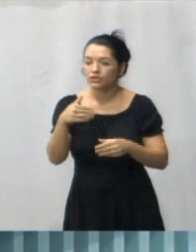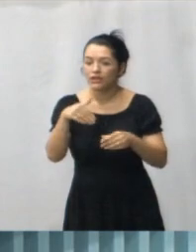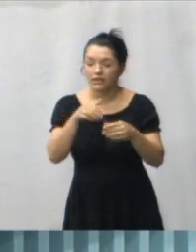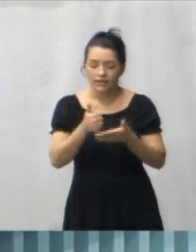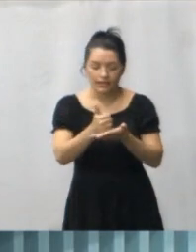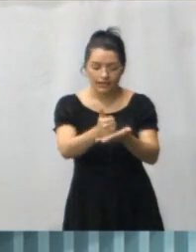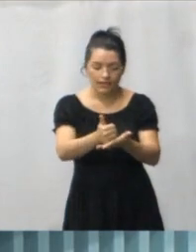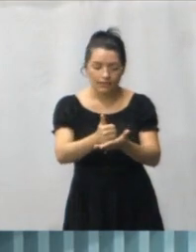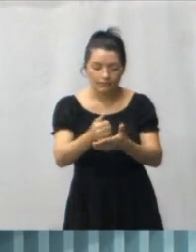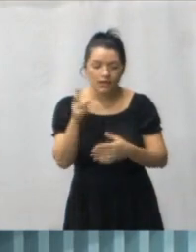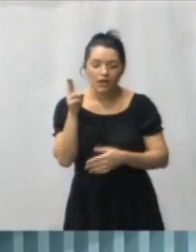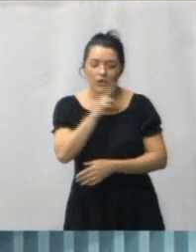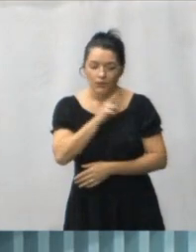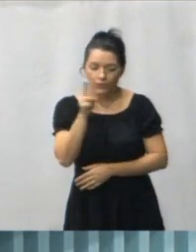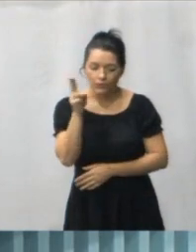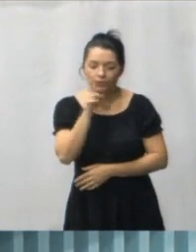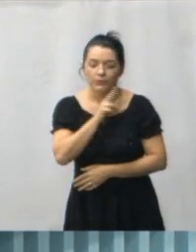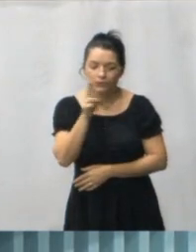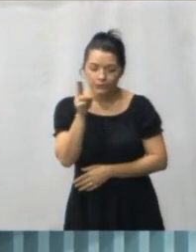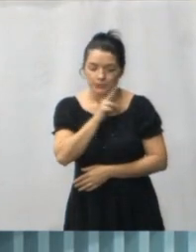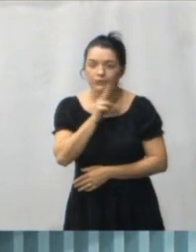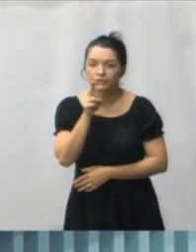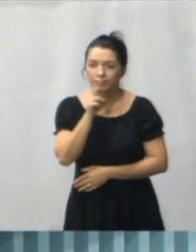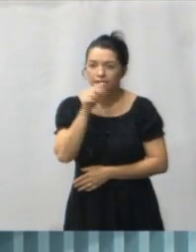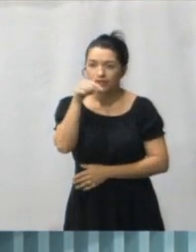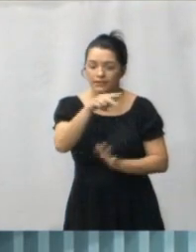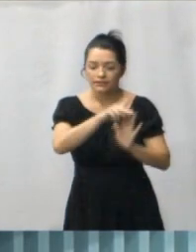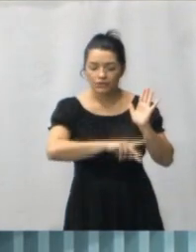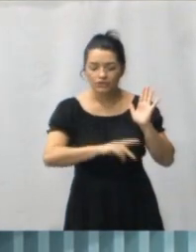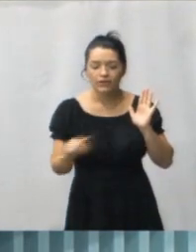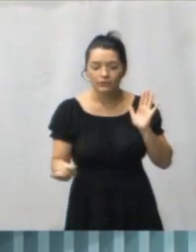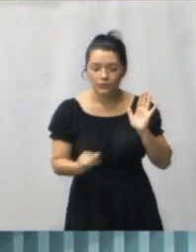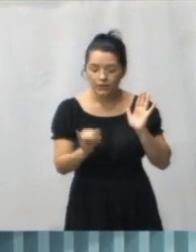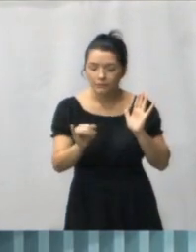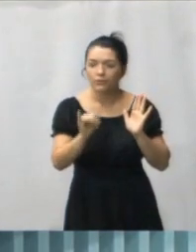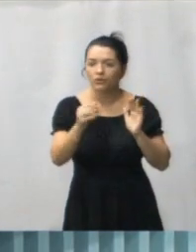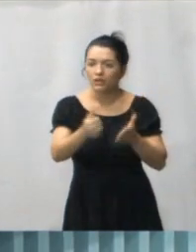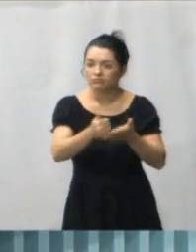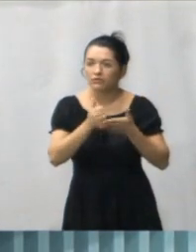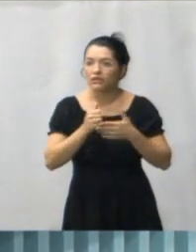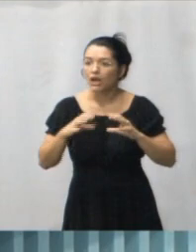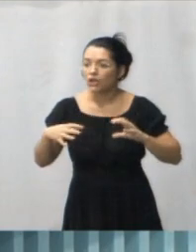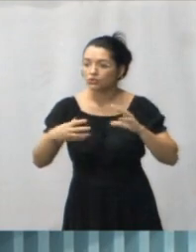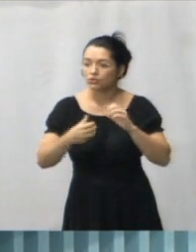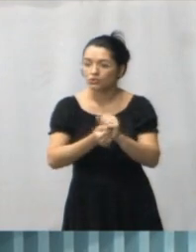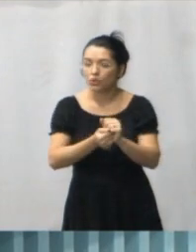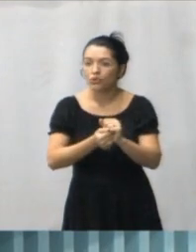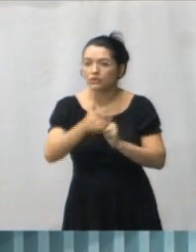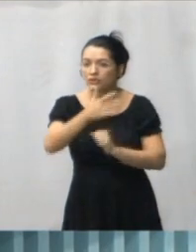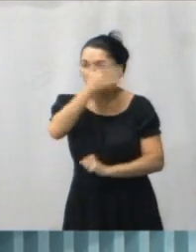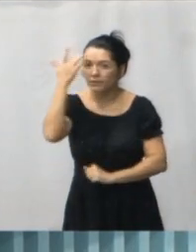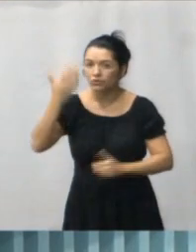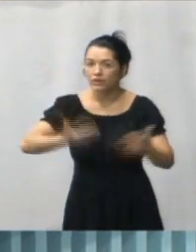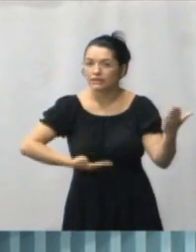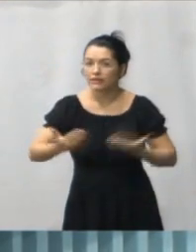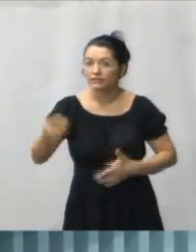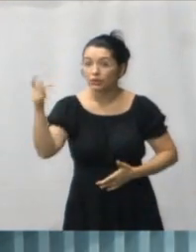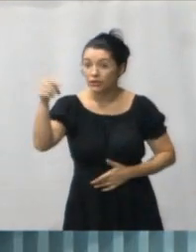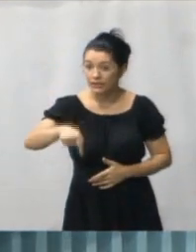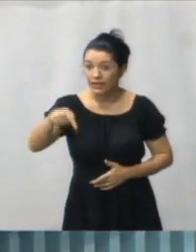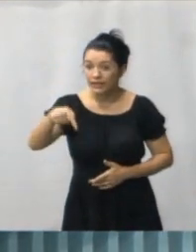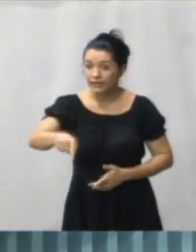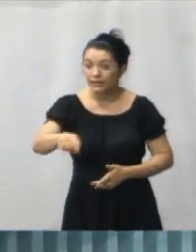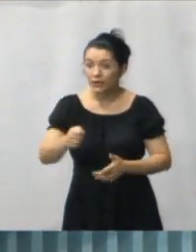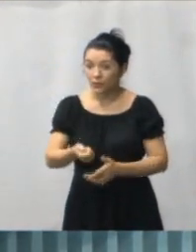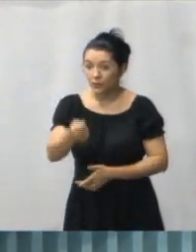Era importante, vai trazer a todos os servidores da casa esse abono. A gente